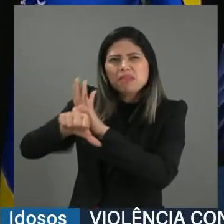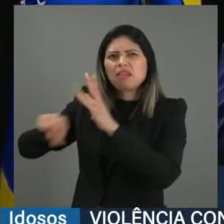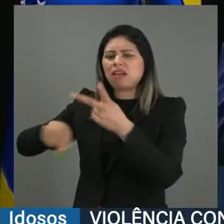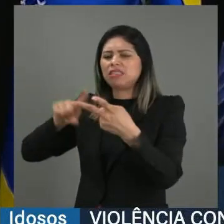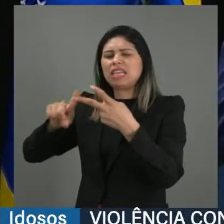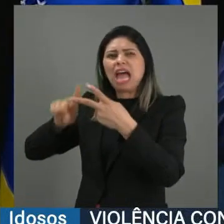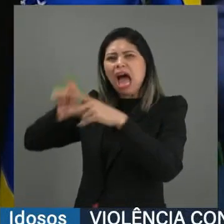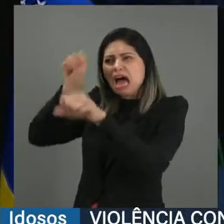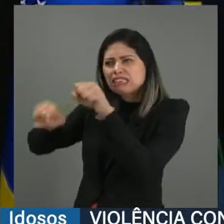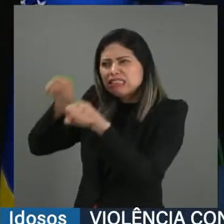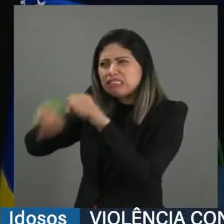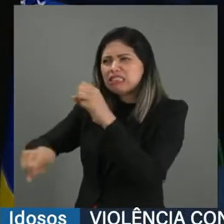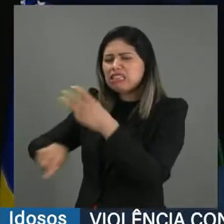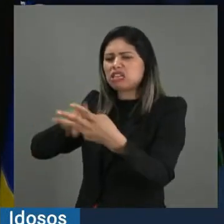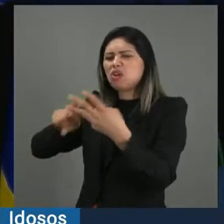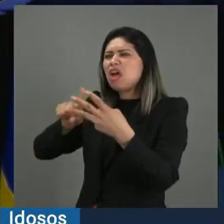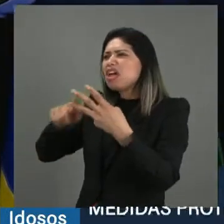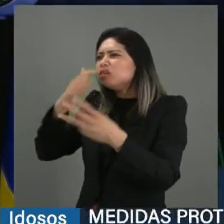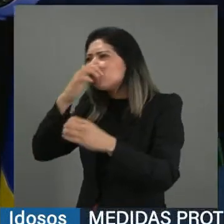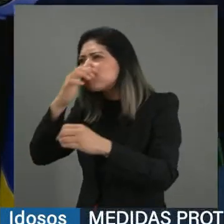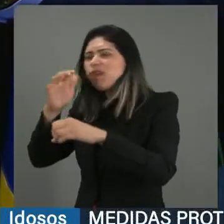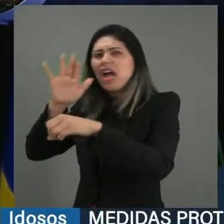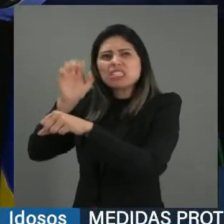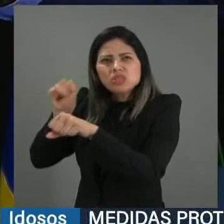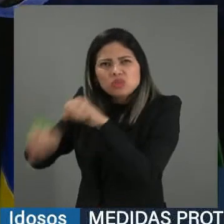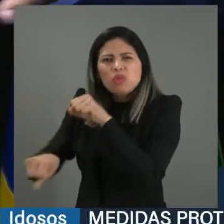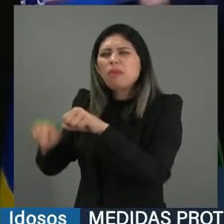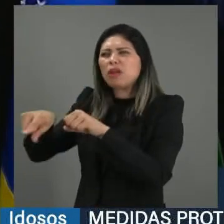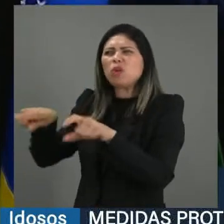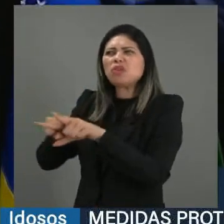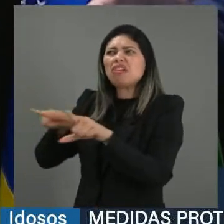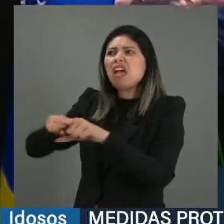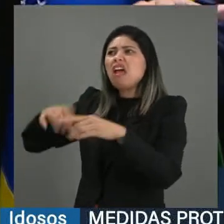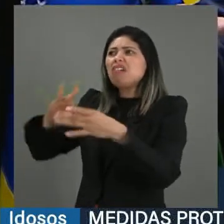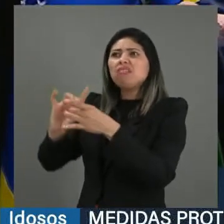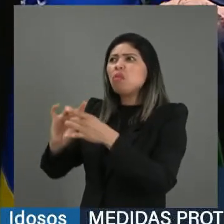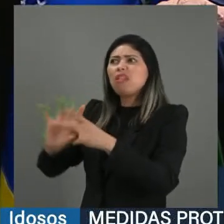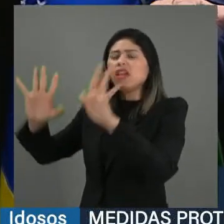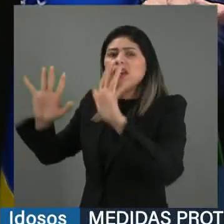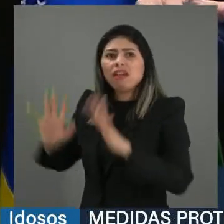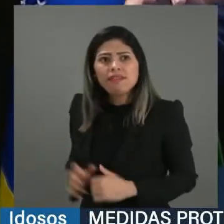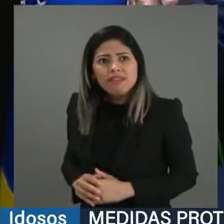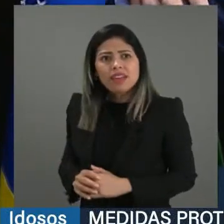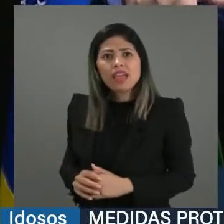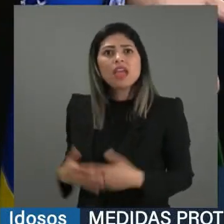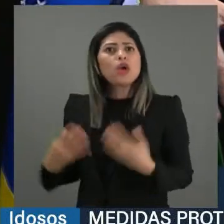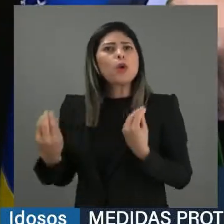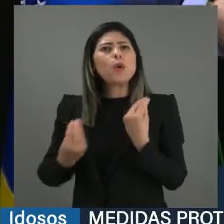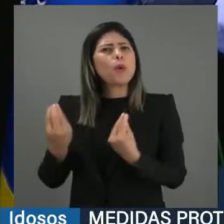menores aos brasileiros do dia 8 de janeiro, que a maioria esmagadora